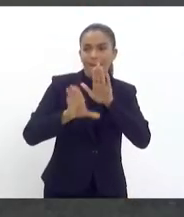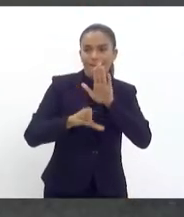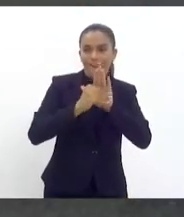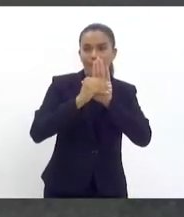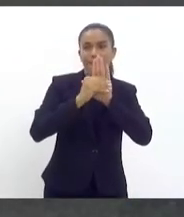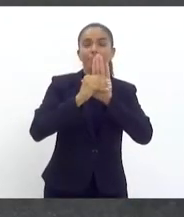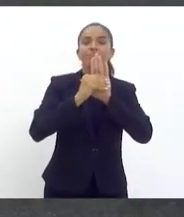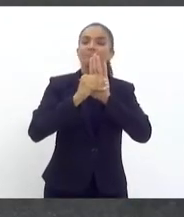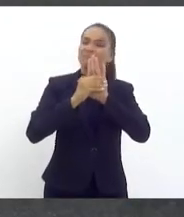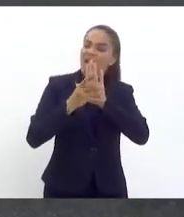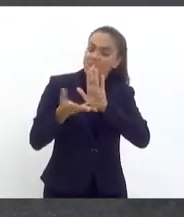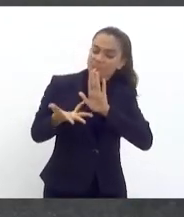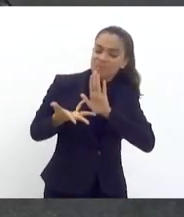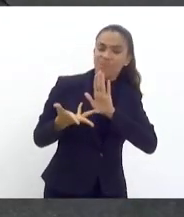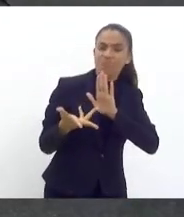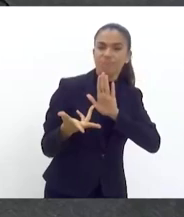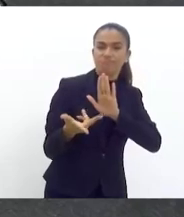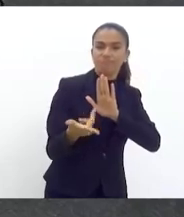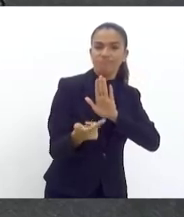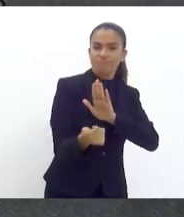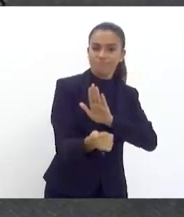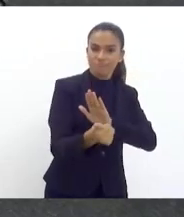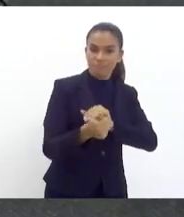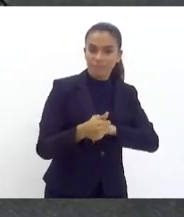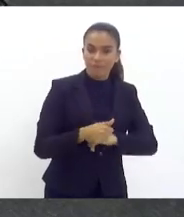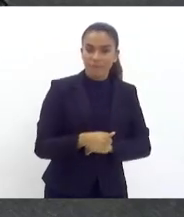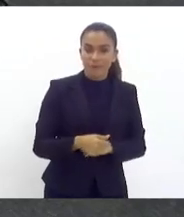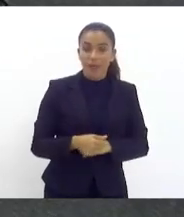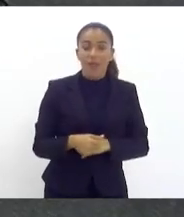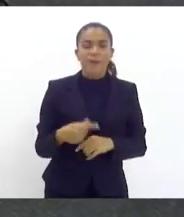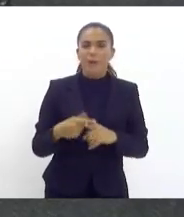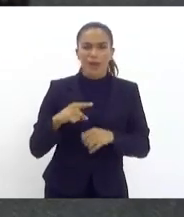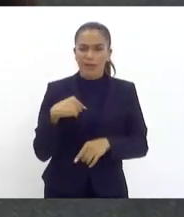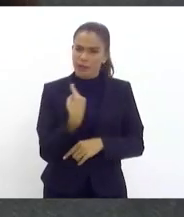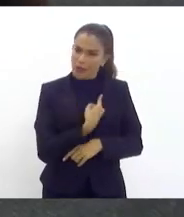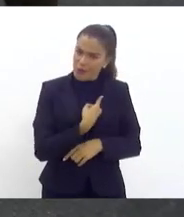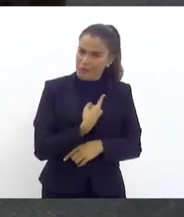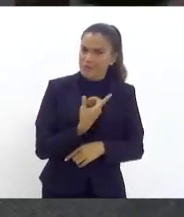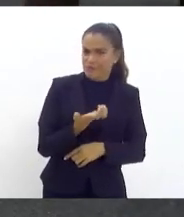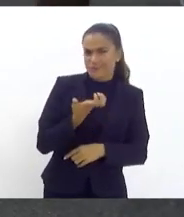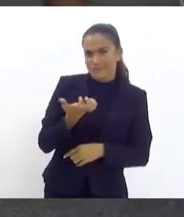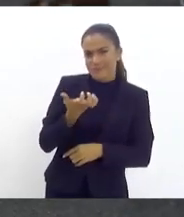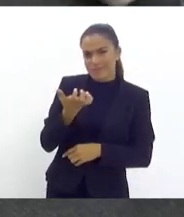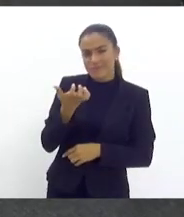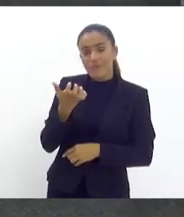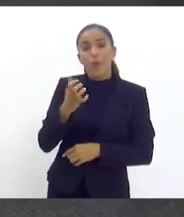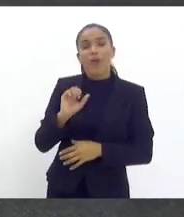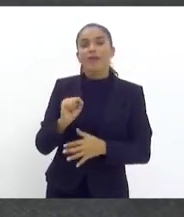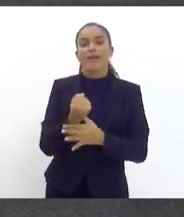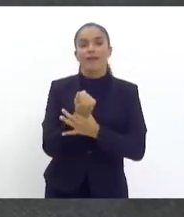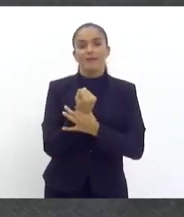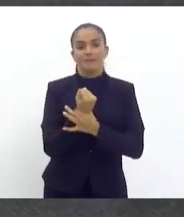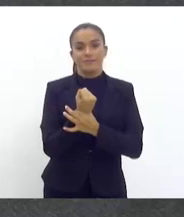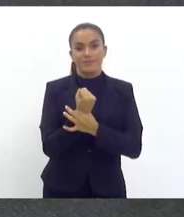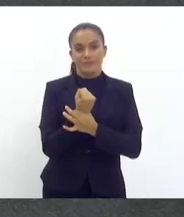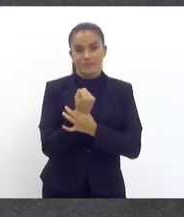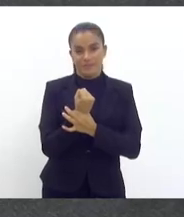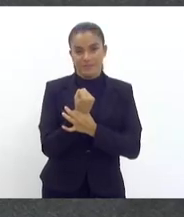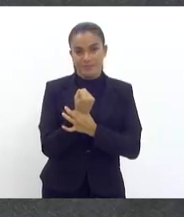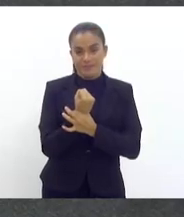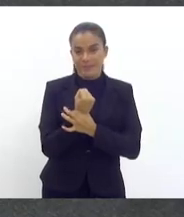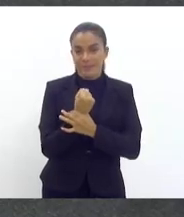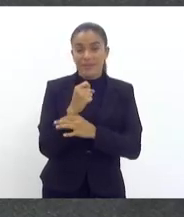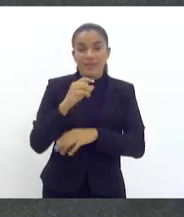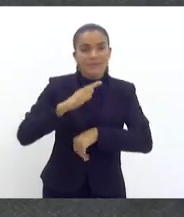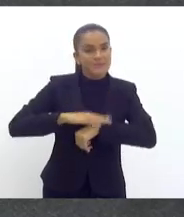de encorpá-lo, de melhorá-lo, porque nós queremos, na verdade, garantir que